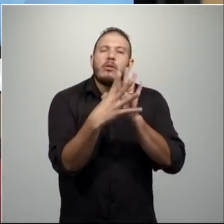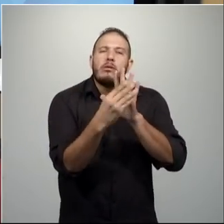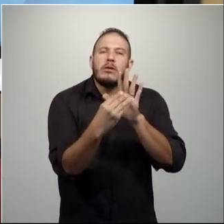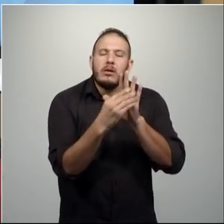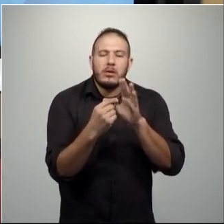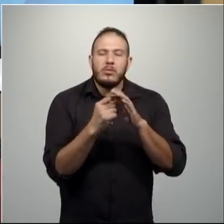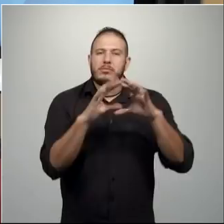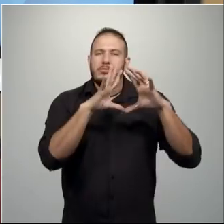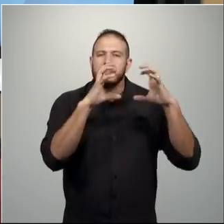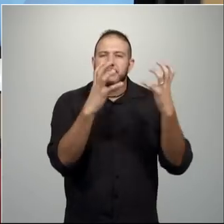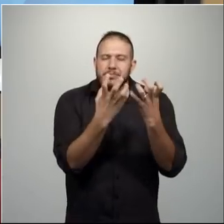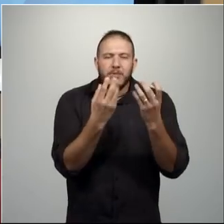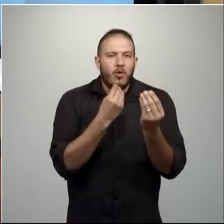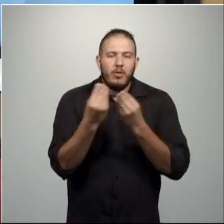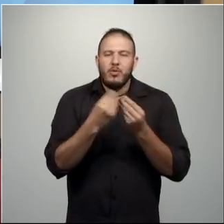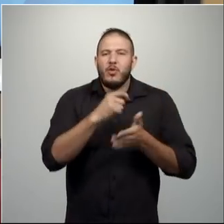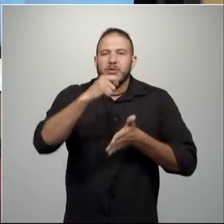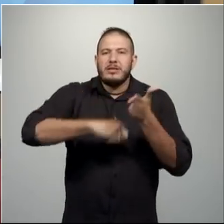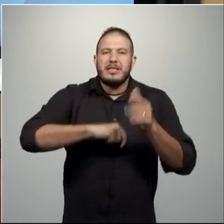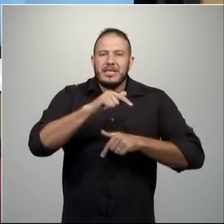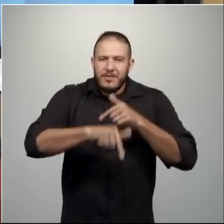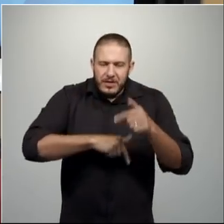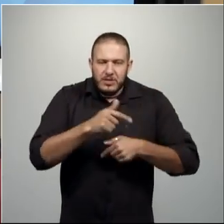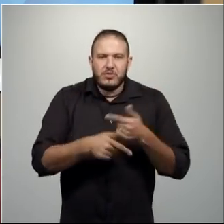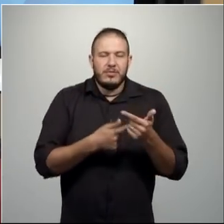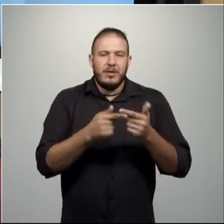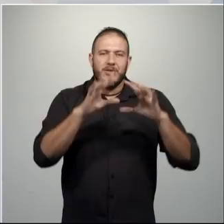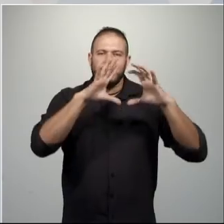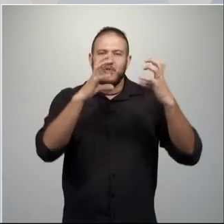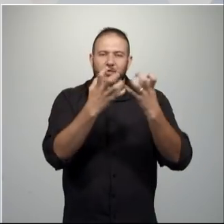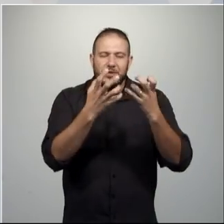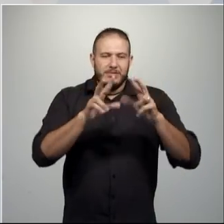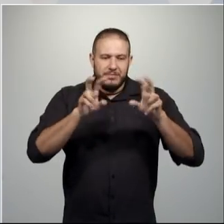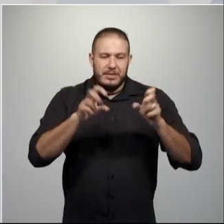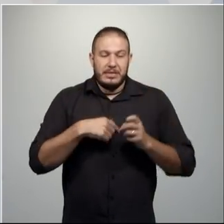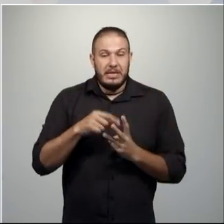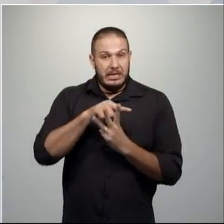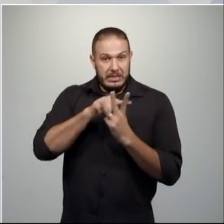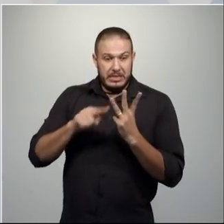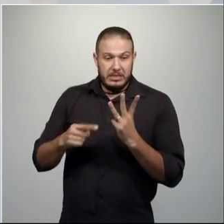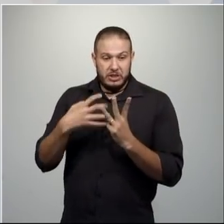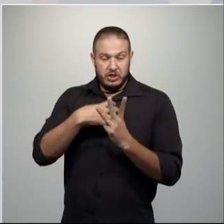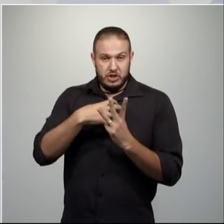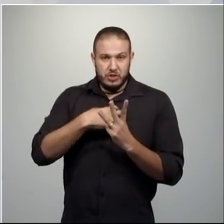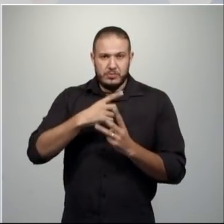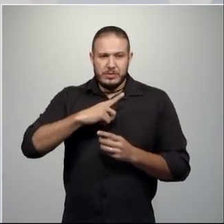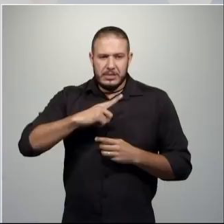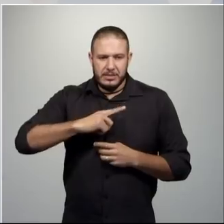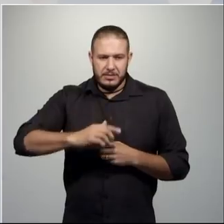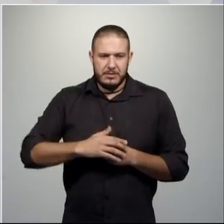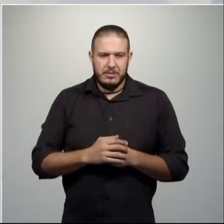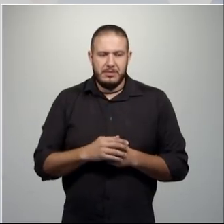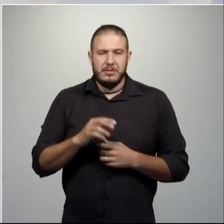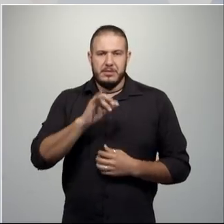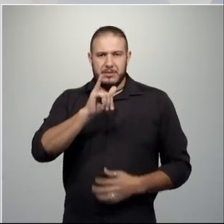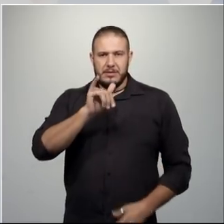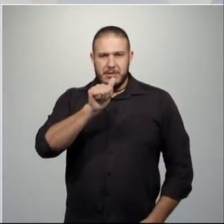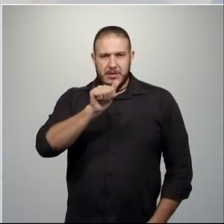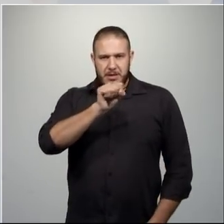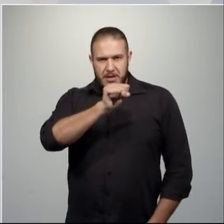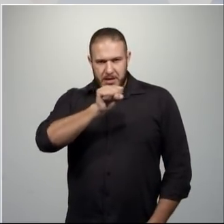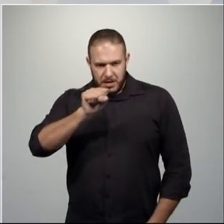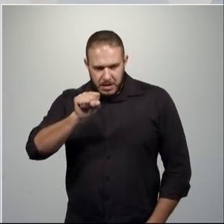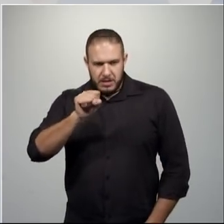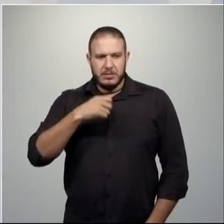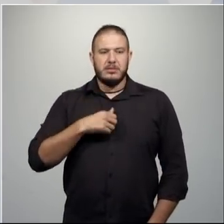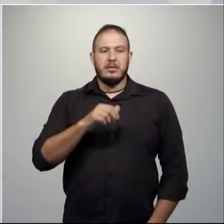contratar serviços de nuvens computacionais tem três tipos é quando é e as pás